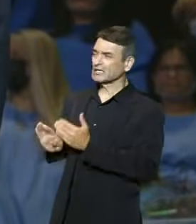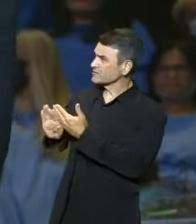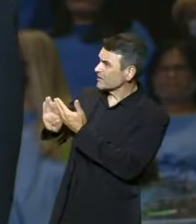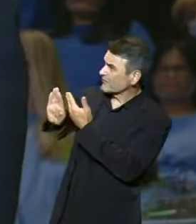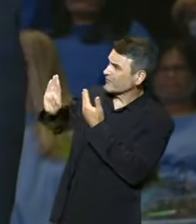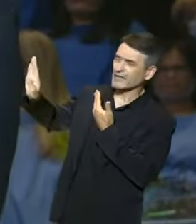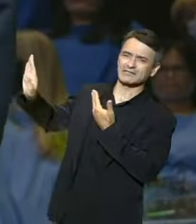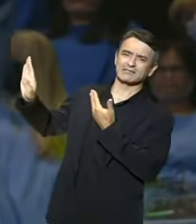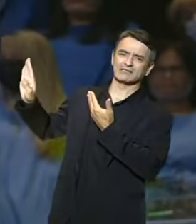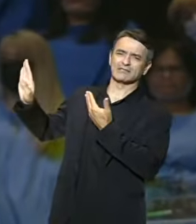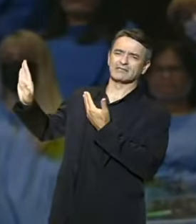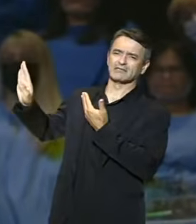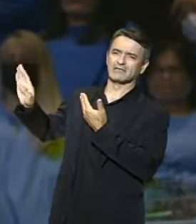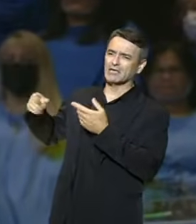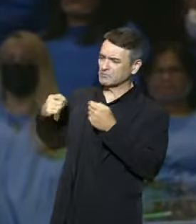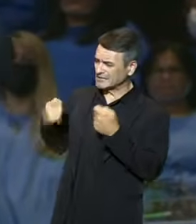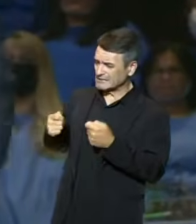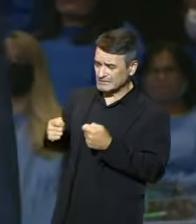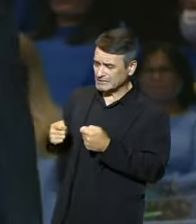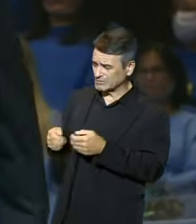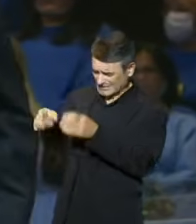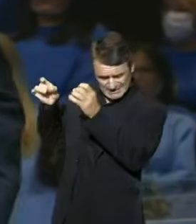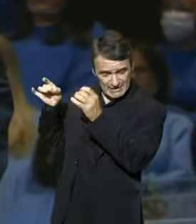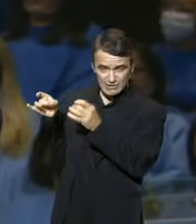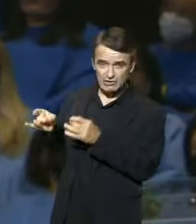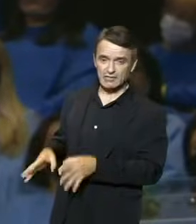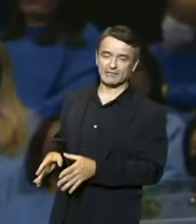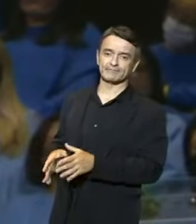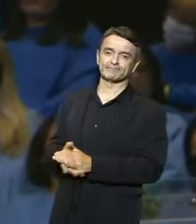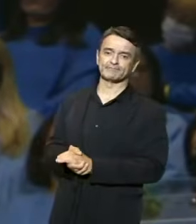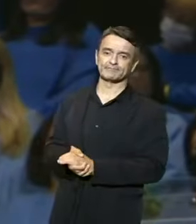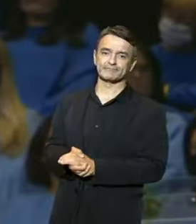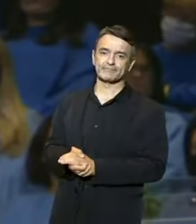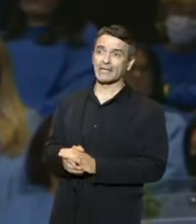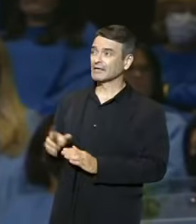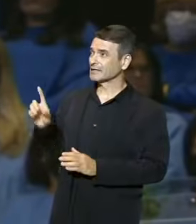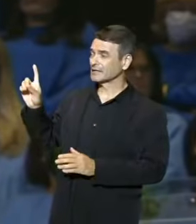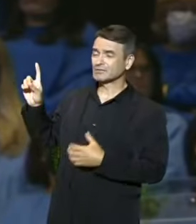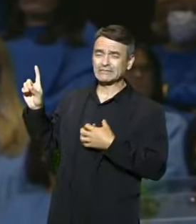de Deus, que trazem ira para o coração de Deus.